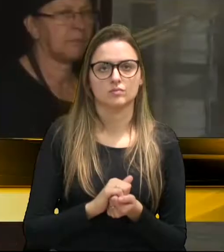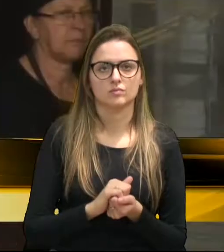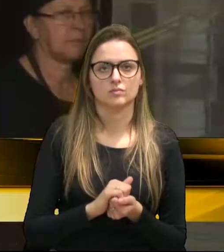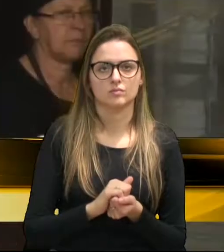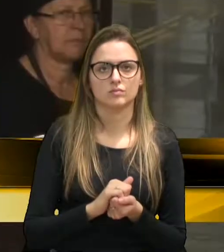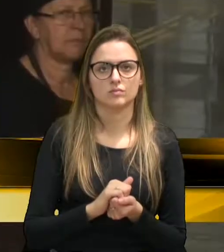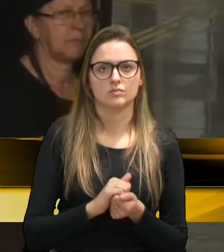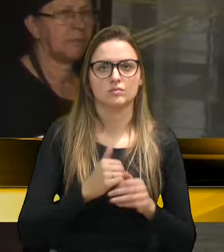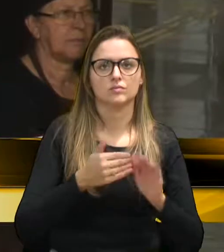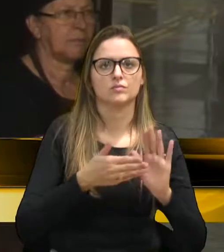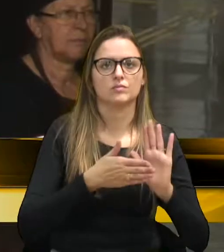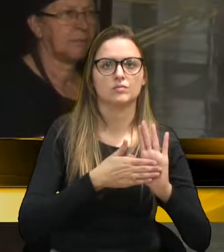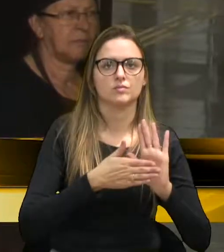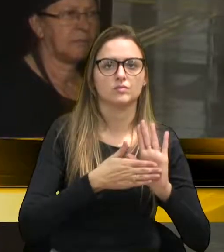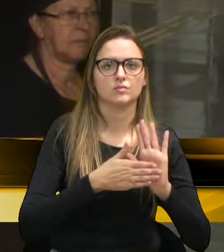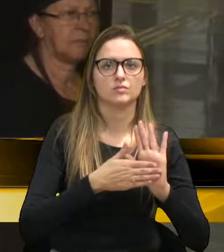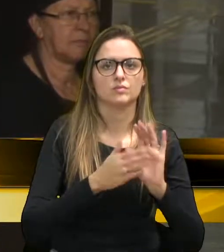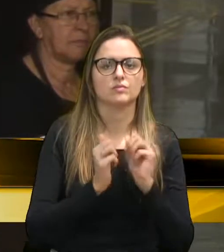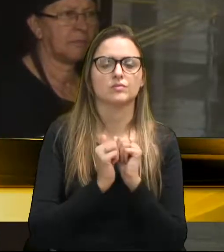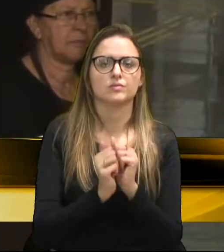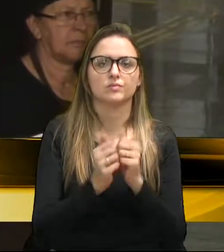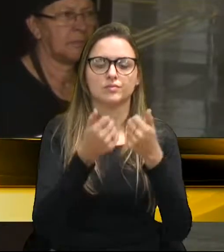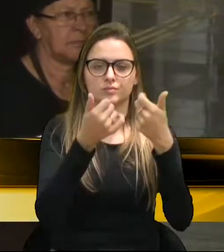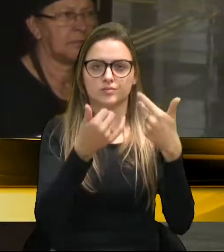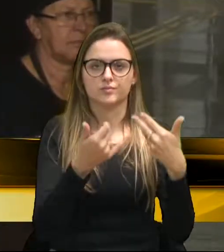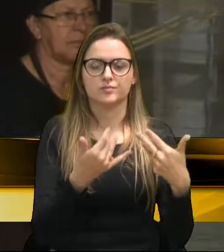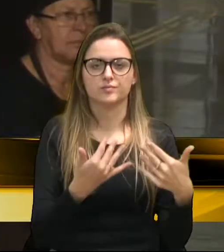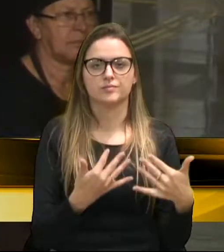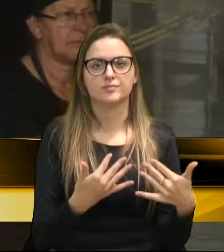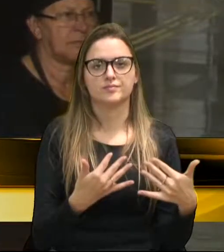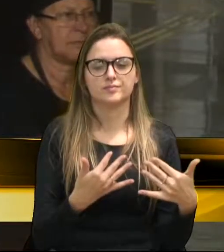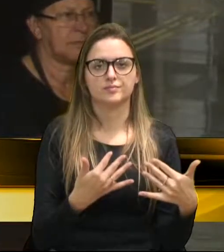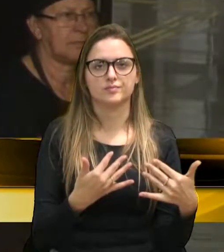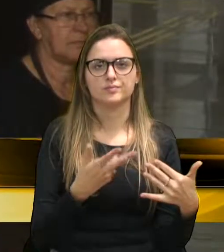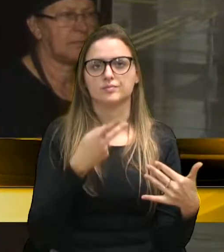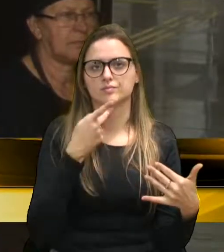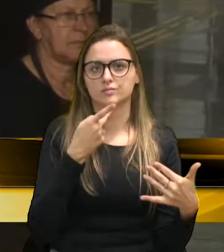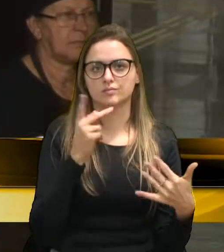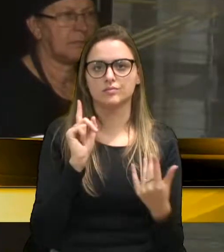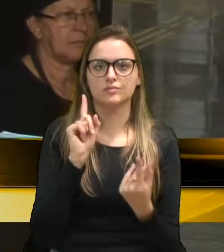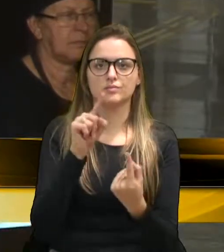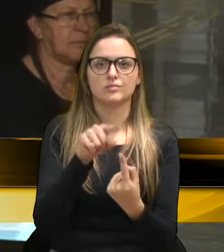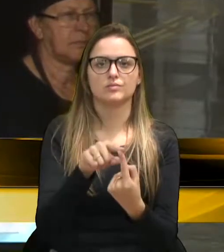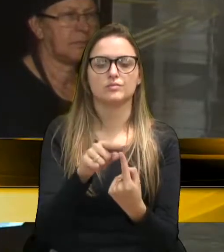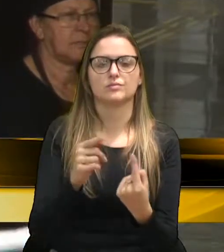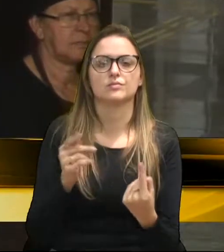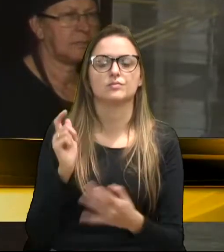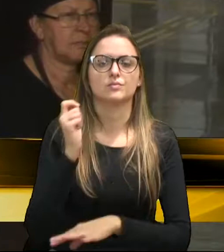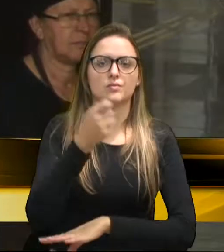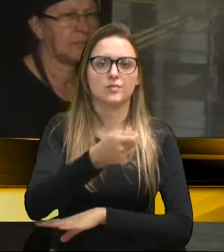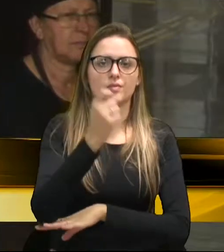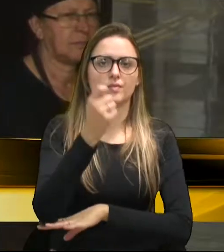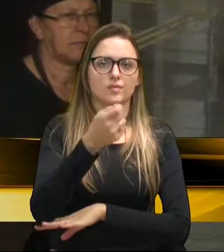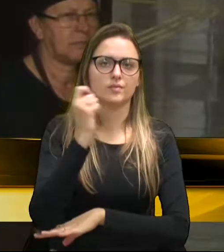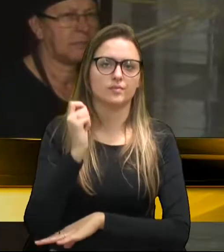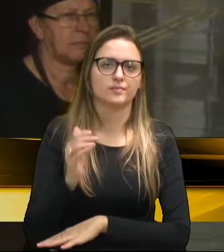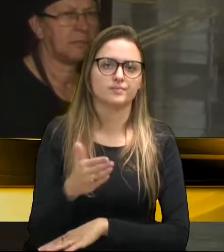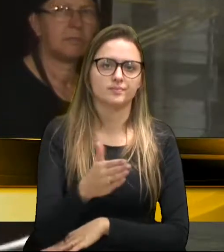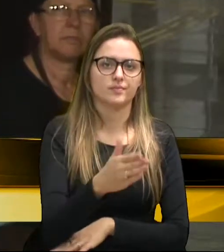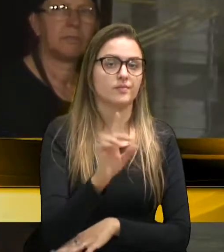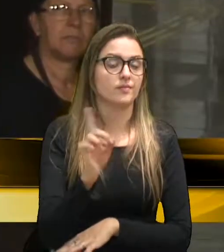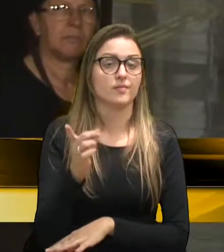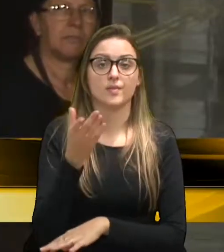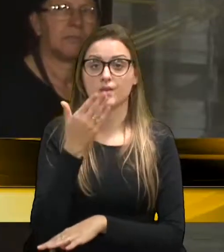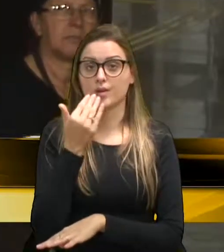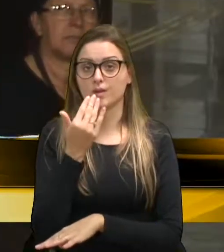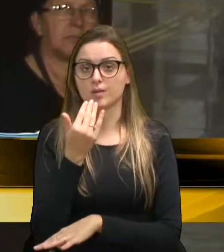O proponente, na sua exposição de motivos, diz que o objetivo da pesca esportiva é fisgar o peixe, não para o consumo